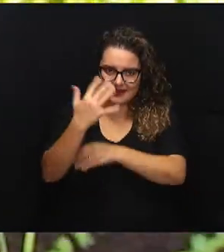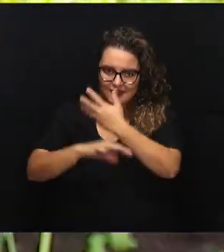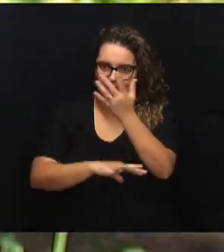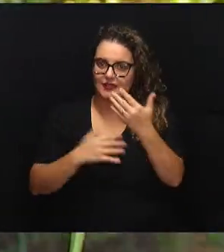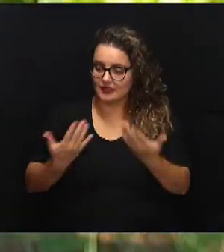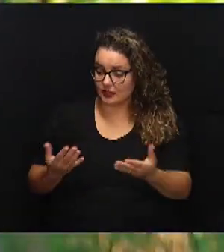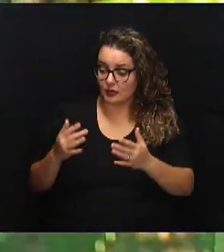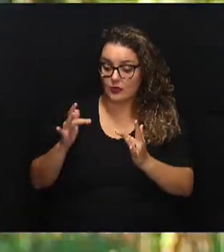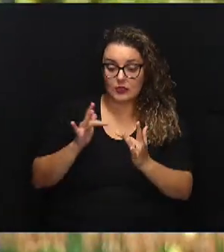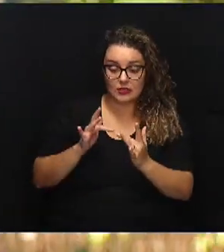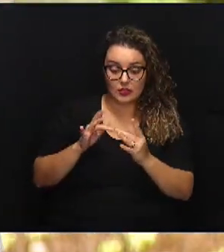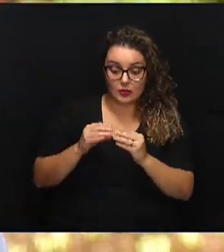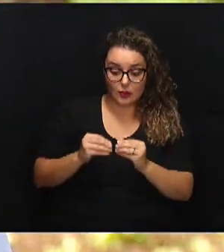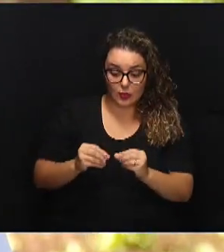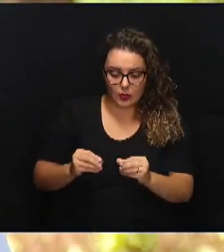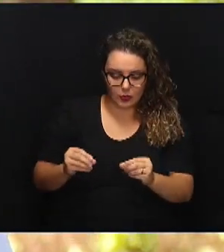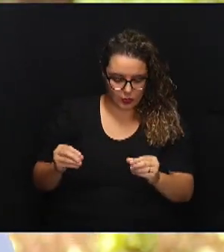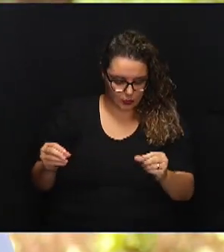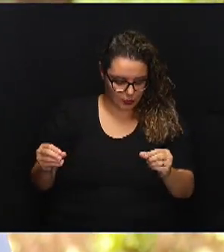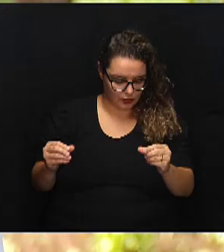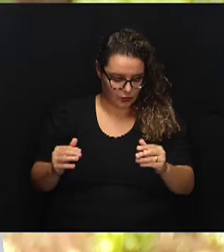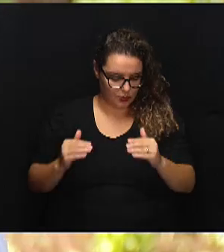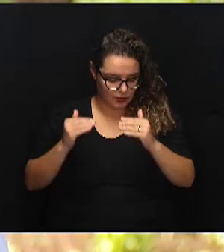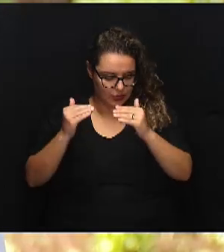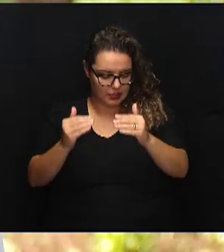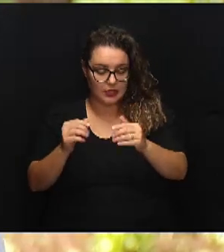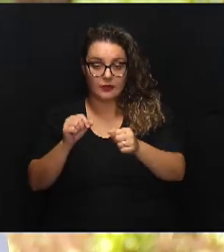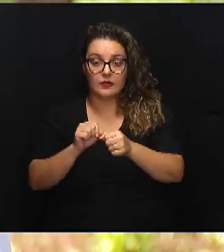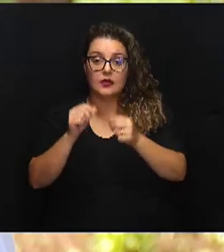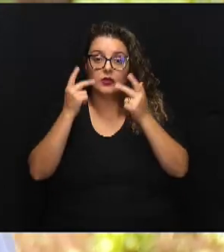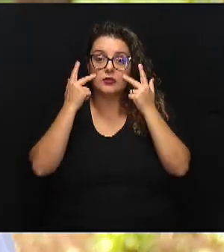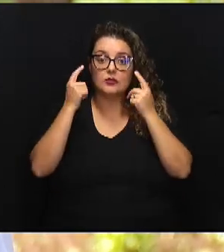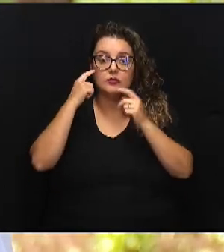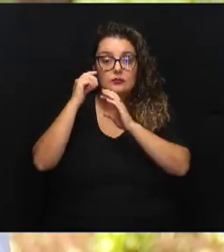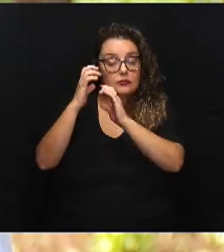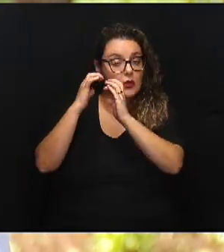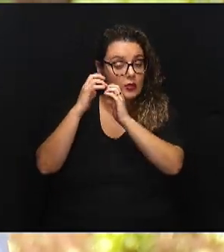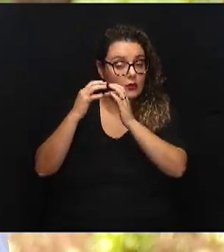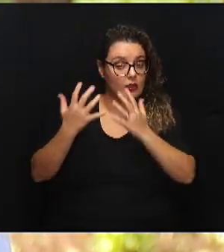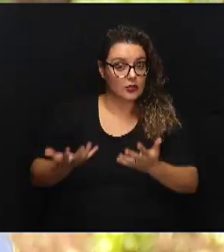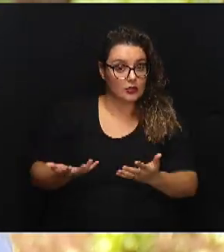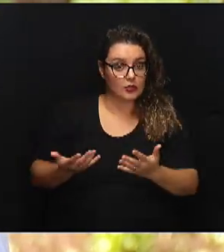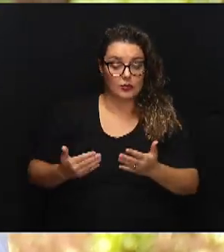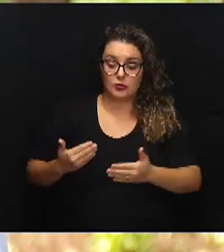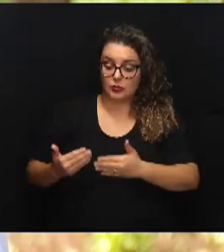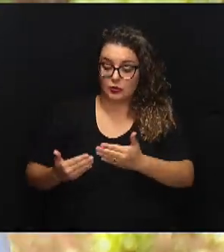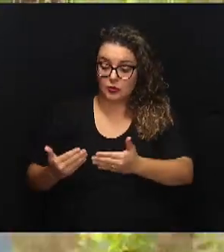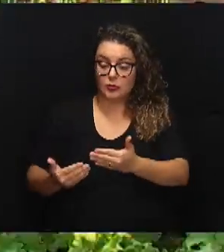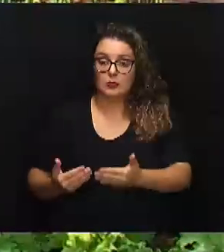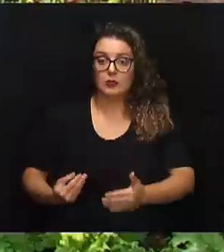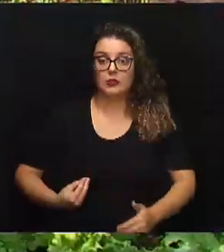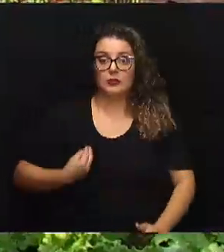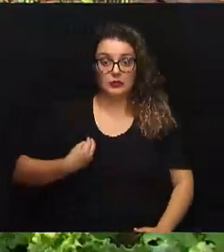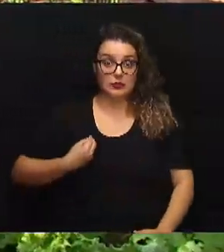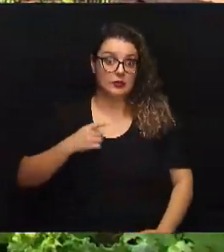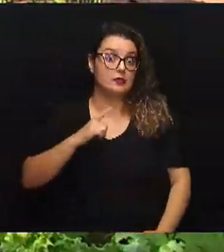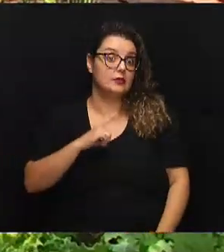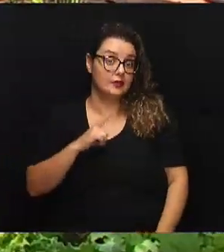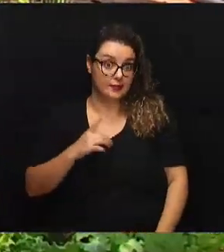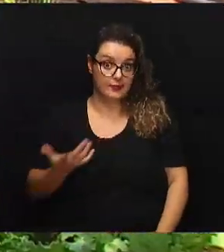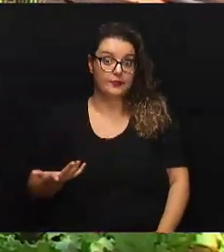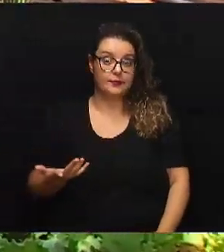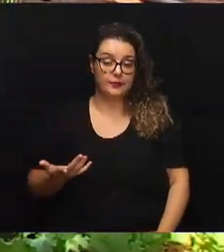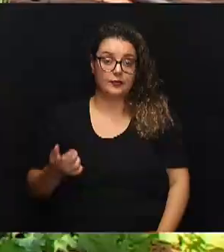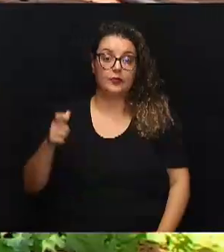contato com a terra, sobretudo, leva naturalmente à reflexão do processo da existência, né? E nisso a